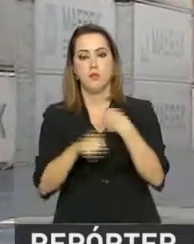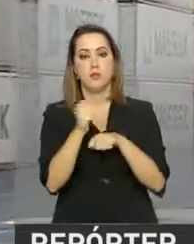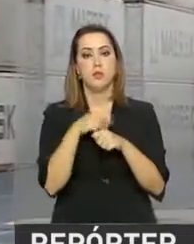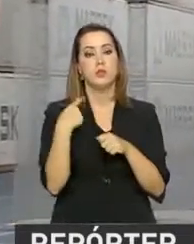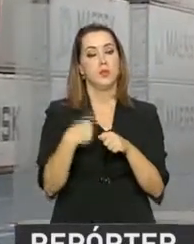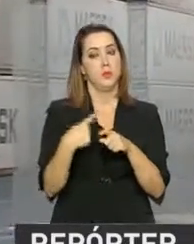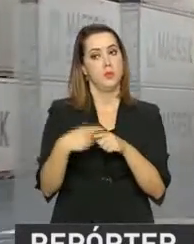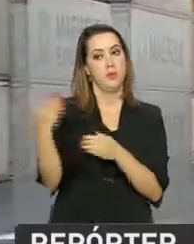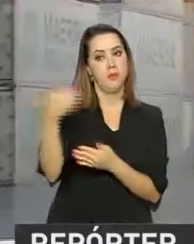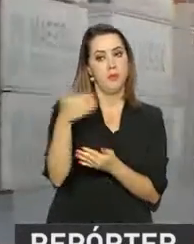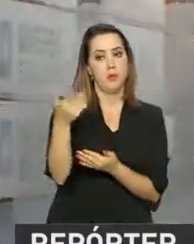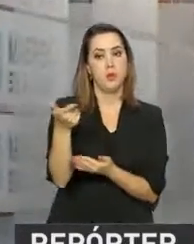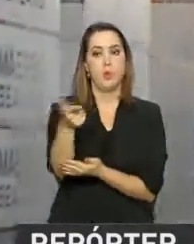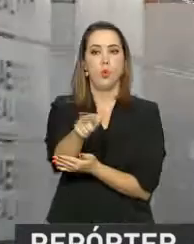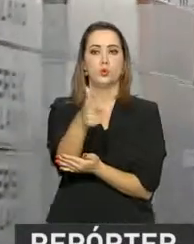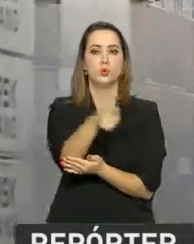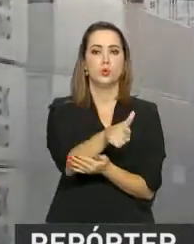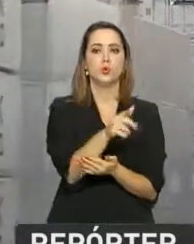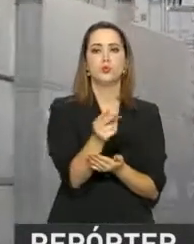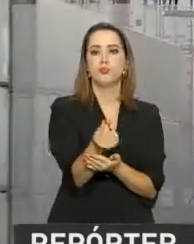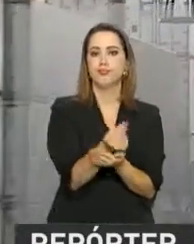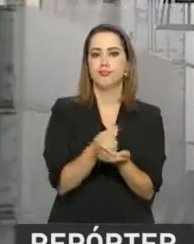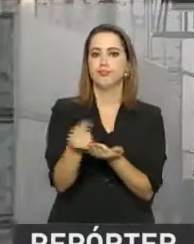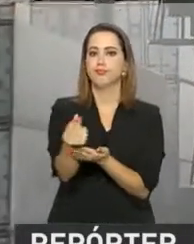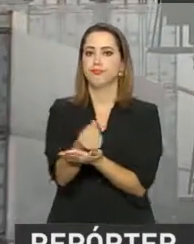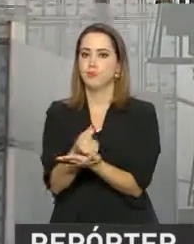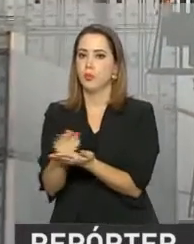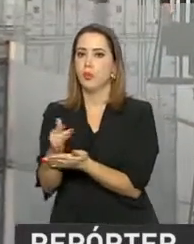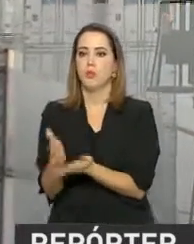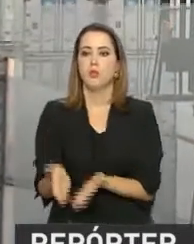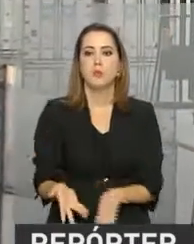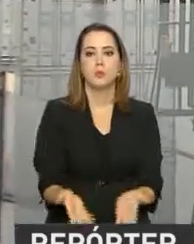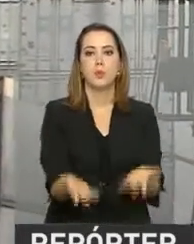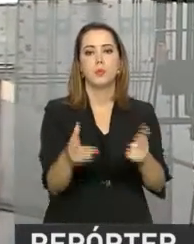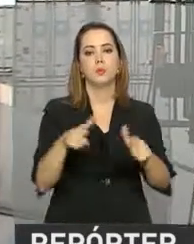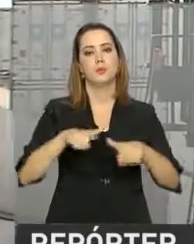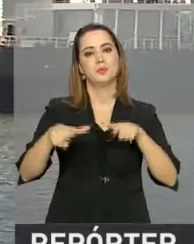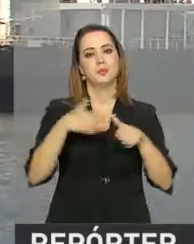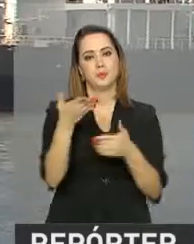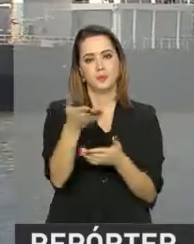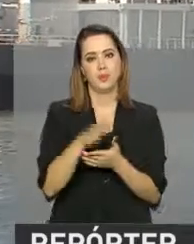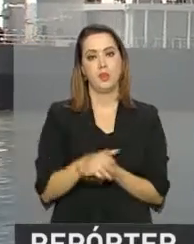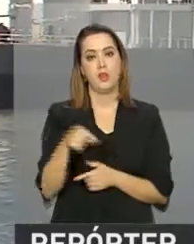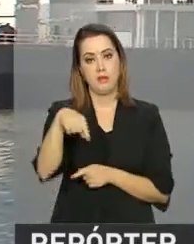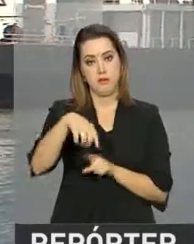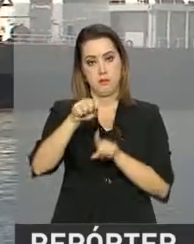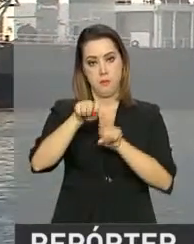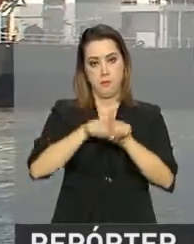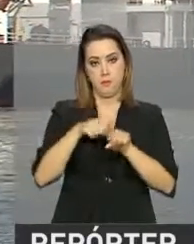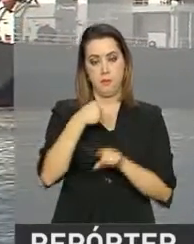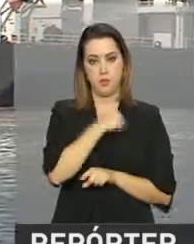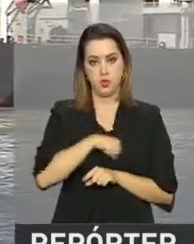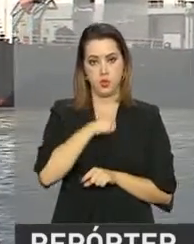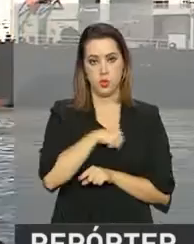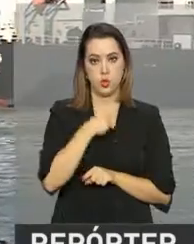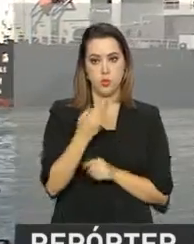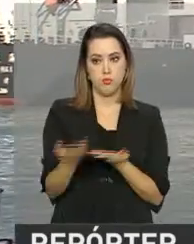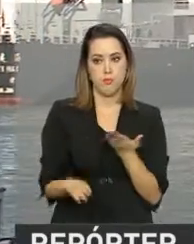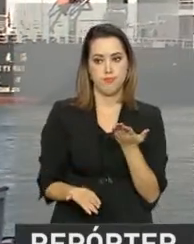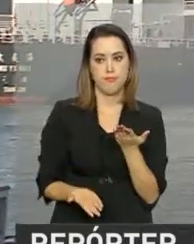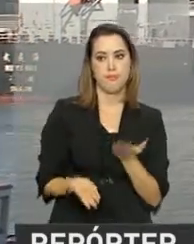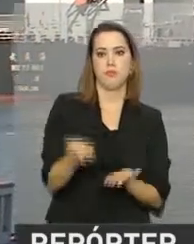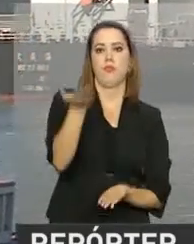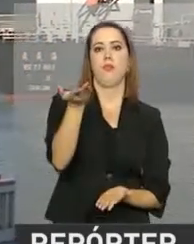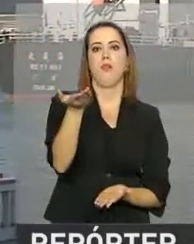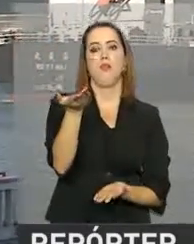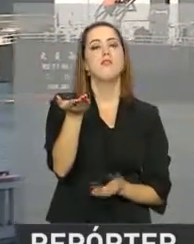moeda estrangeira e ajuda na geração de empregos. Foi isso que aconteceu no mês de agosto, quando os números da balança atingiram o melhor resultado